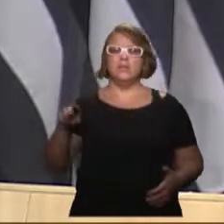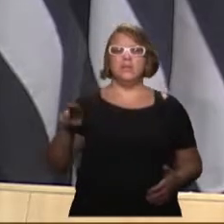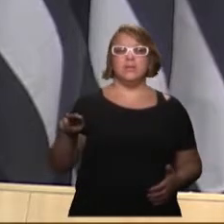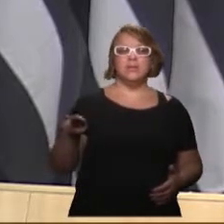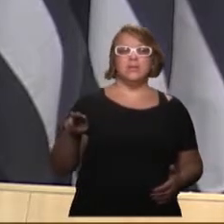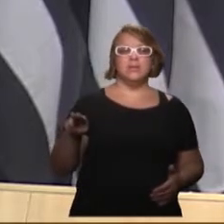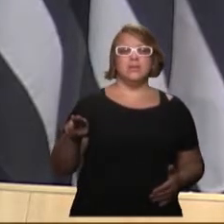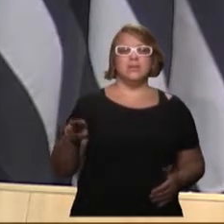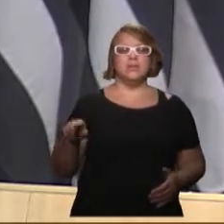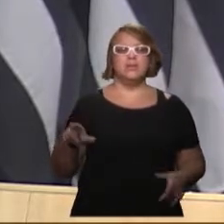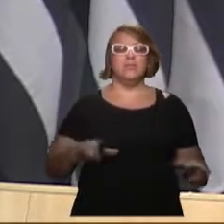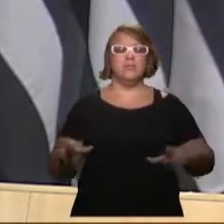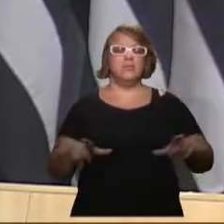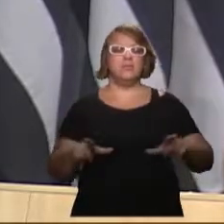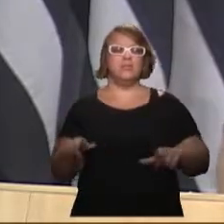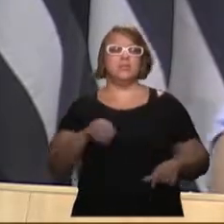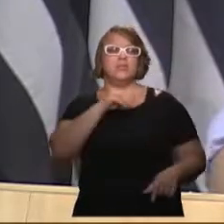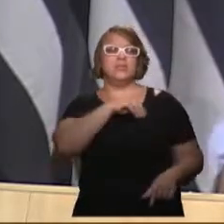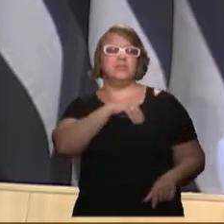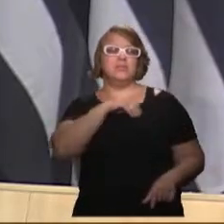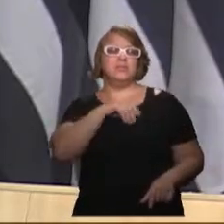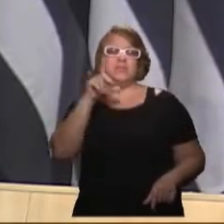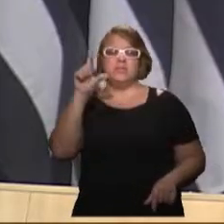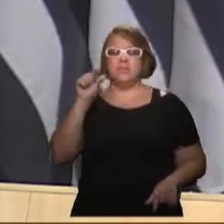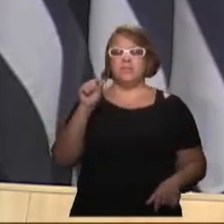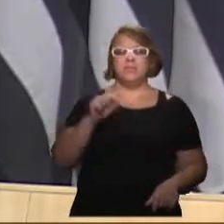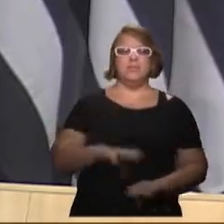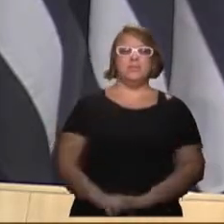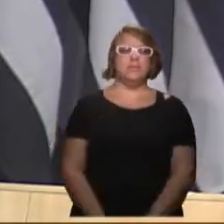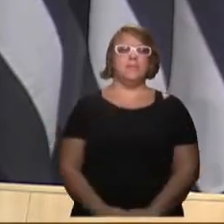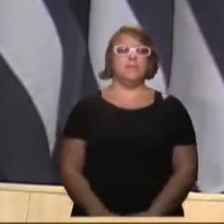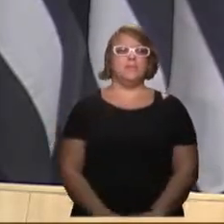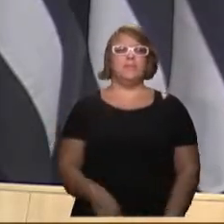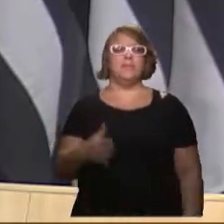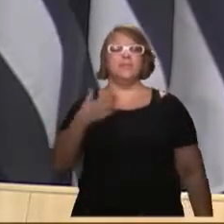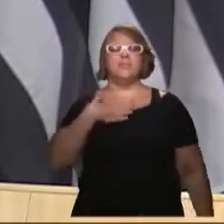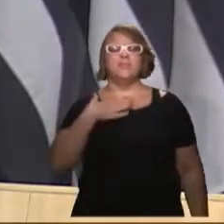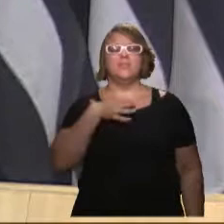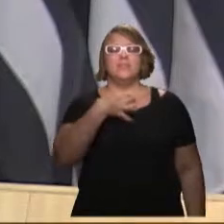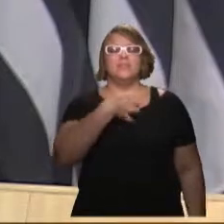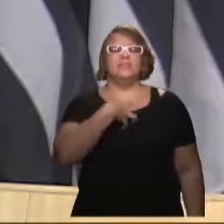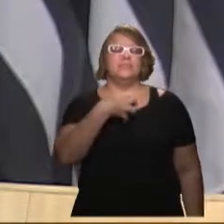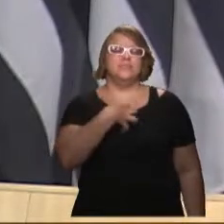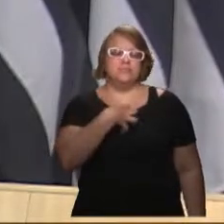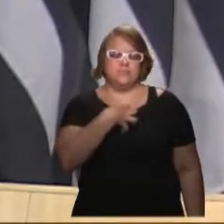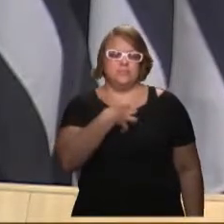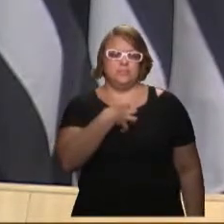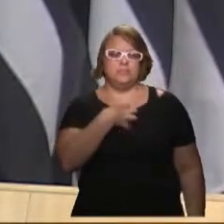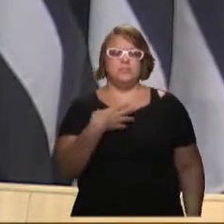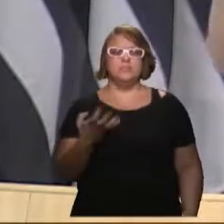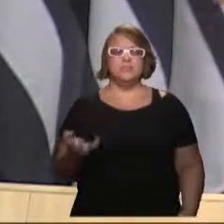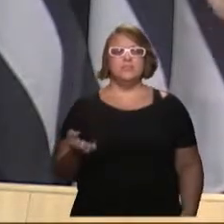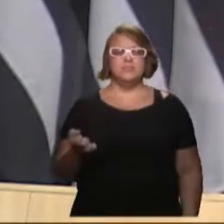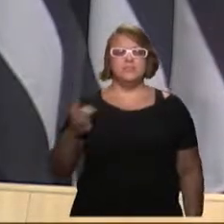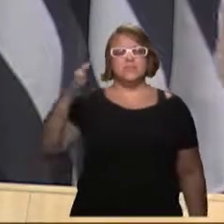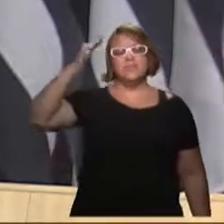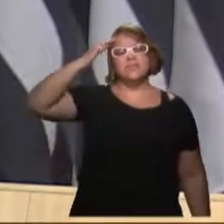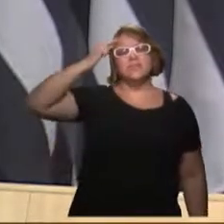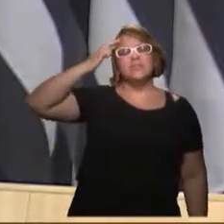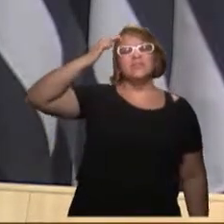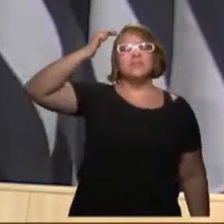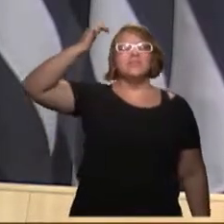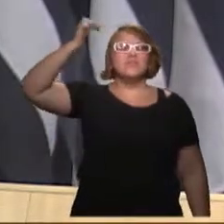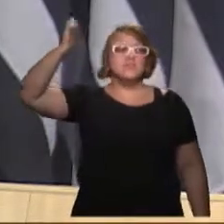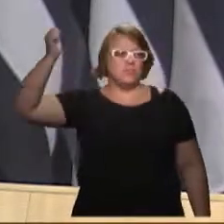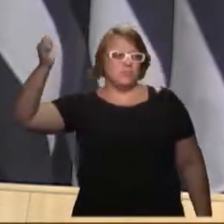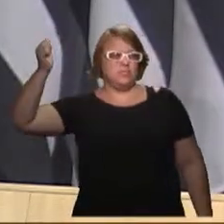Então não é justo isso. E eu trago aqui esse sentimento, quero fazer essa reflexão com os senhores vereadores, que nós não